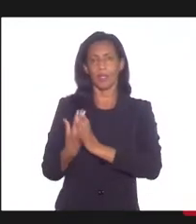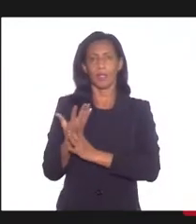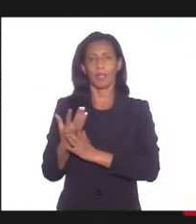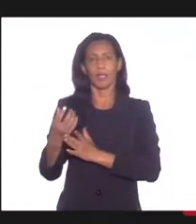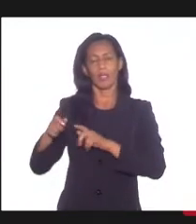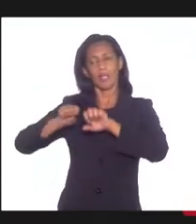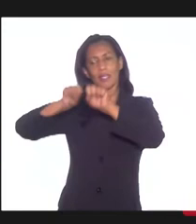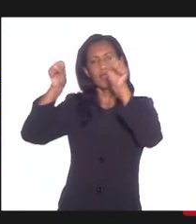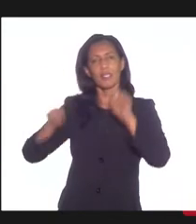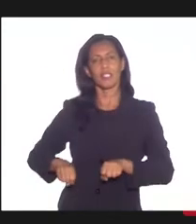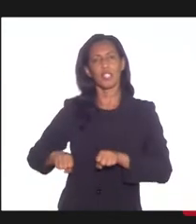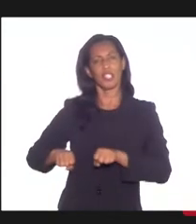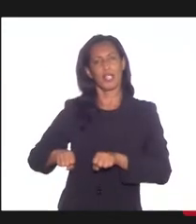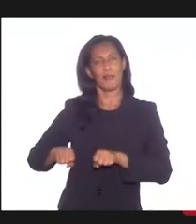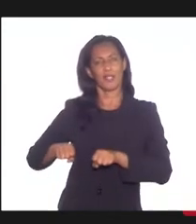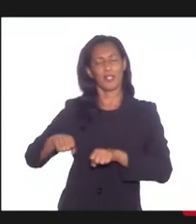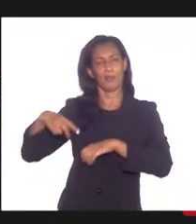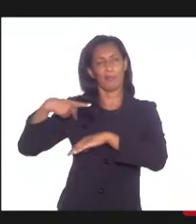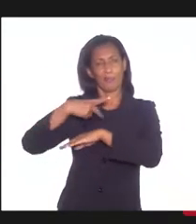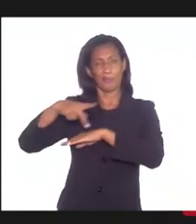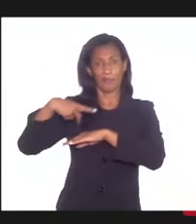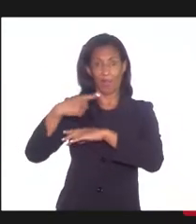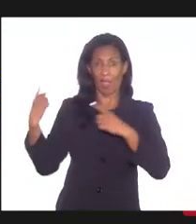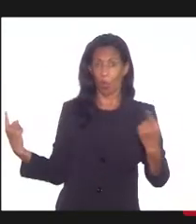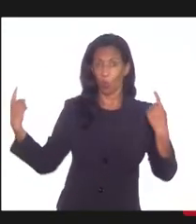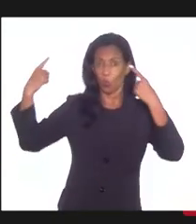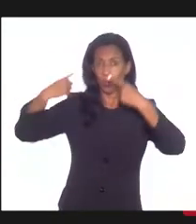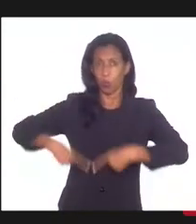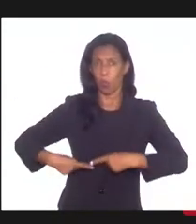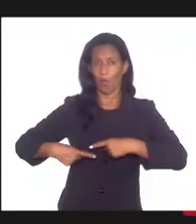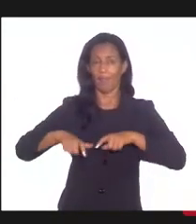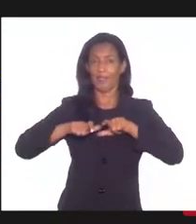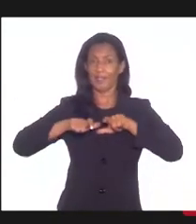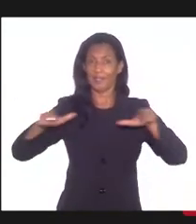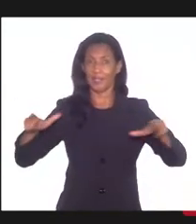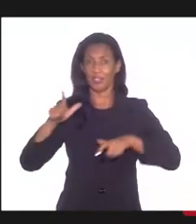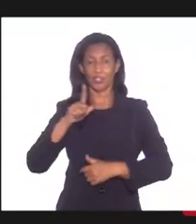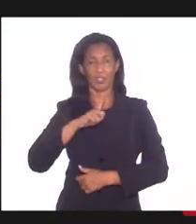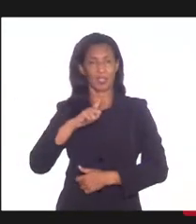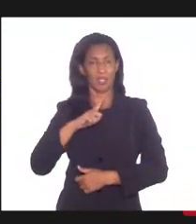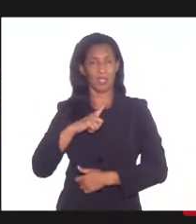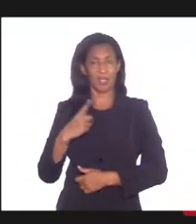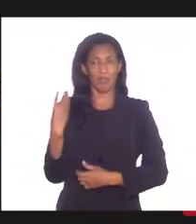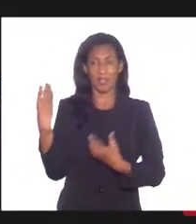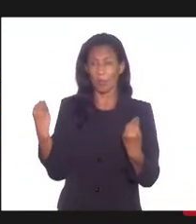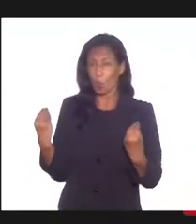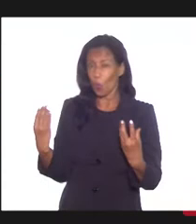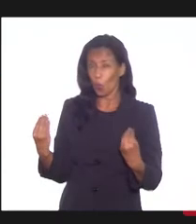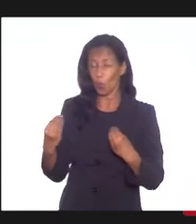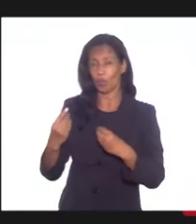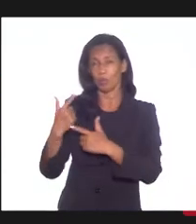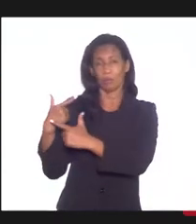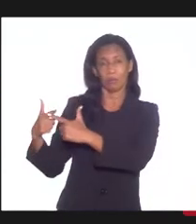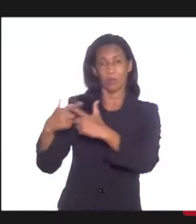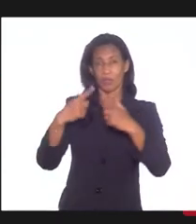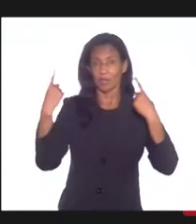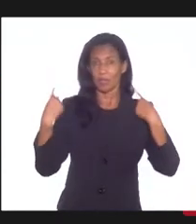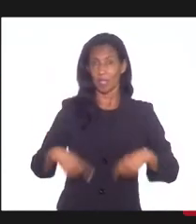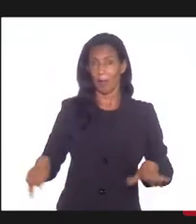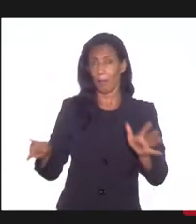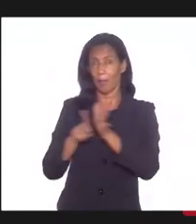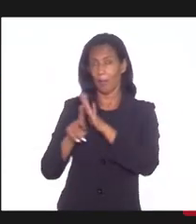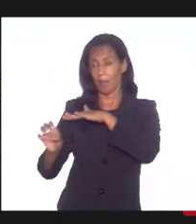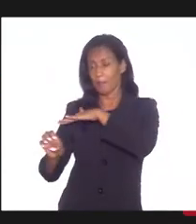sistemas nacionais. Esse eu acho que é um desafio muito grande que se tem pela frente e que caberá muito esse desafio, inclusive à Agência Nacional